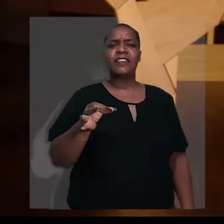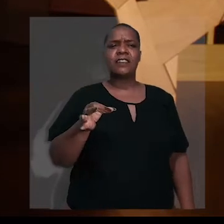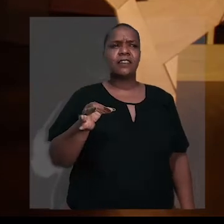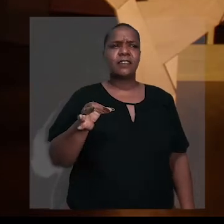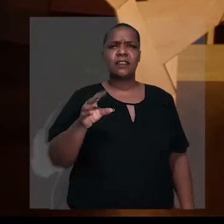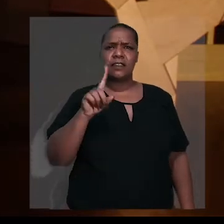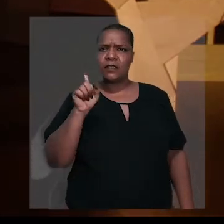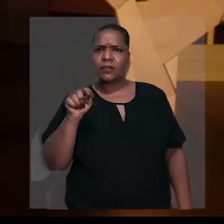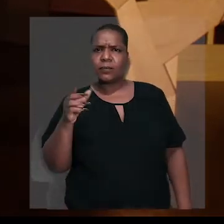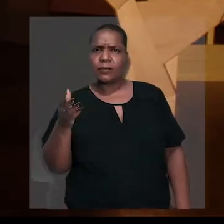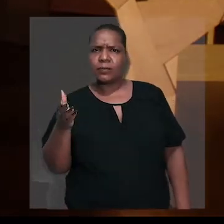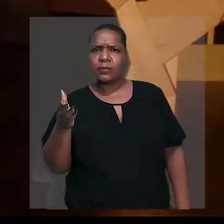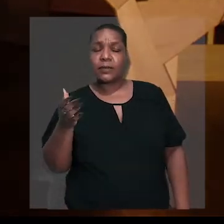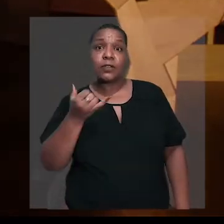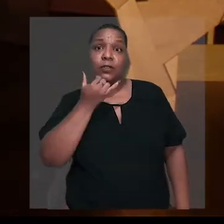Hã?